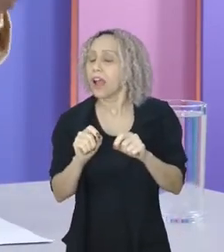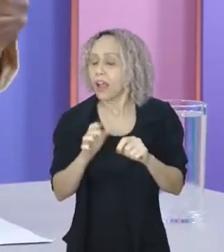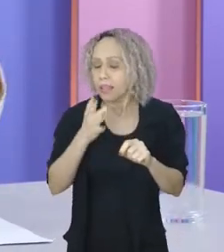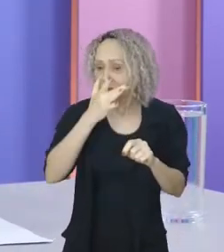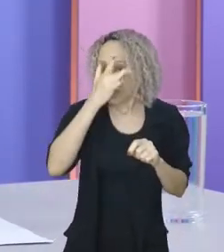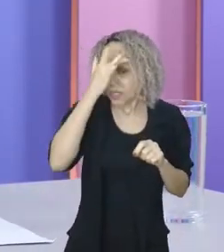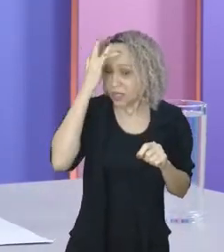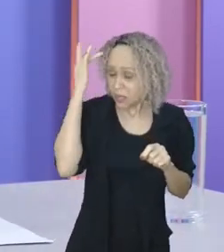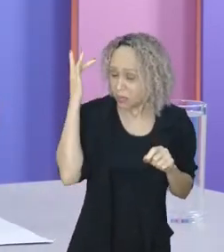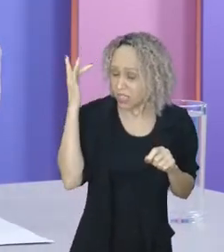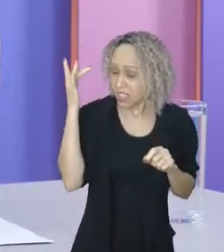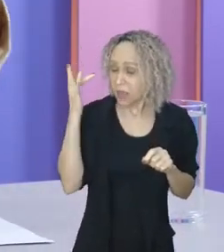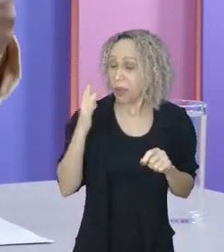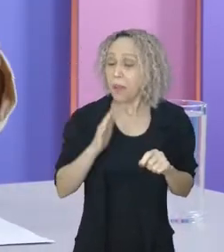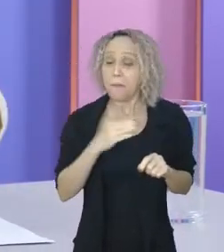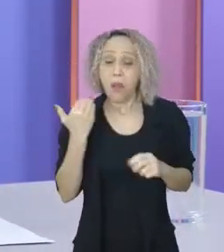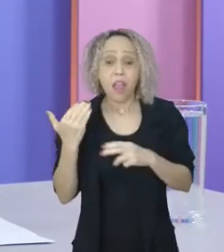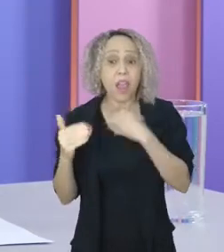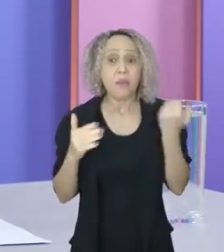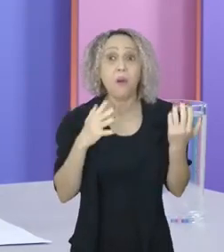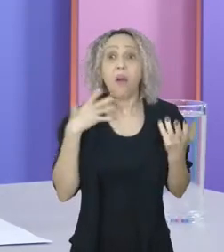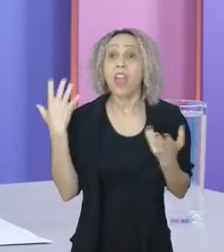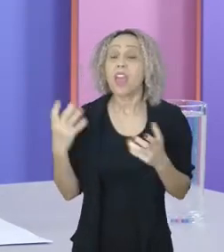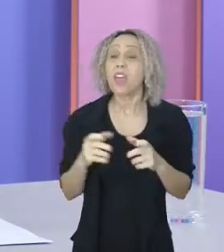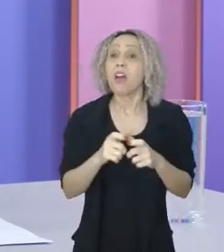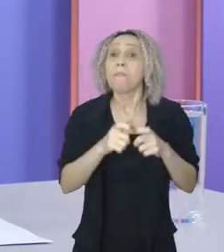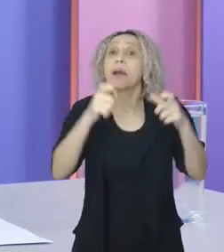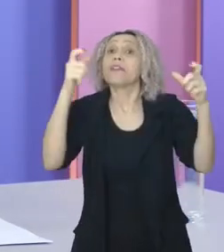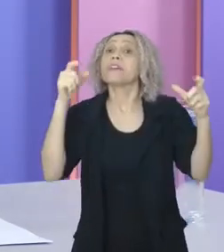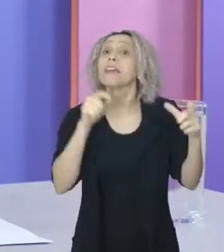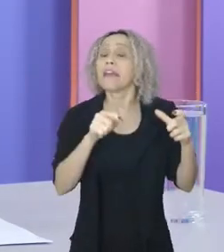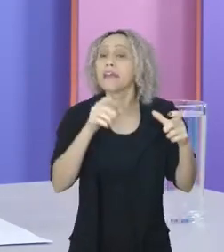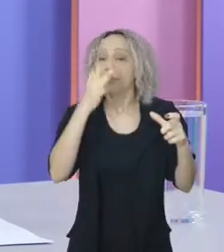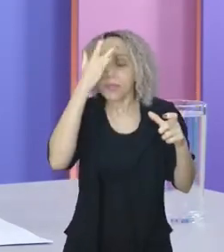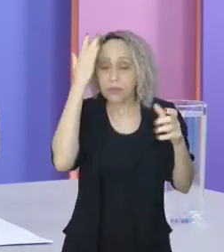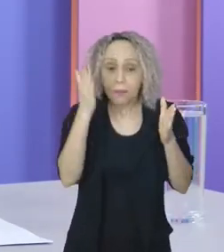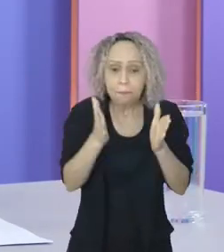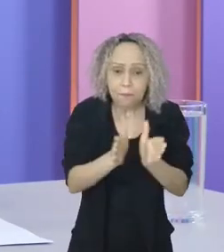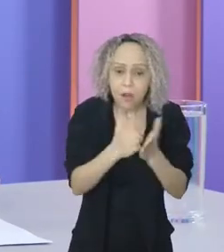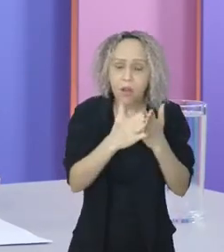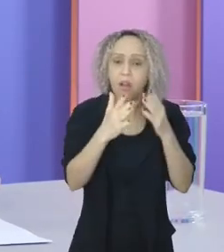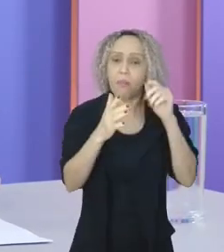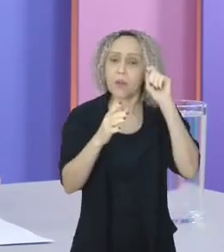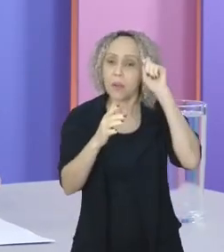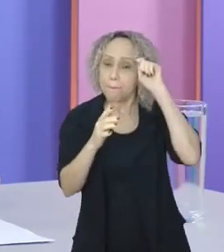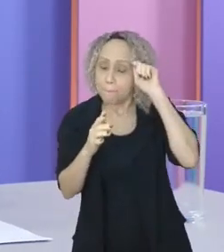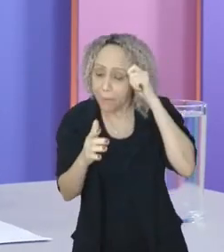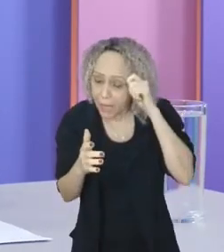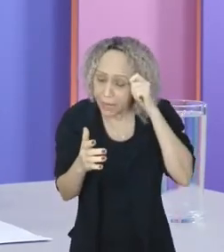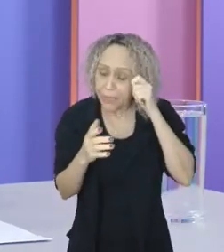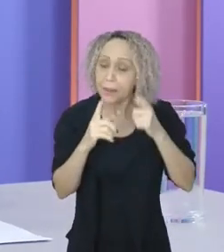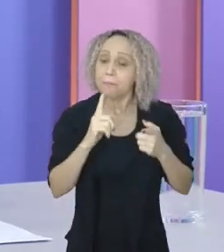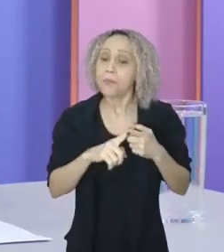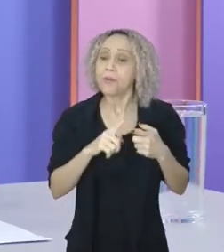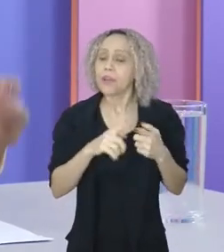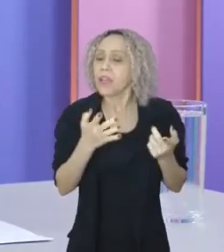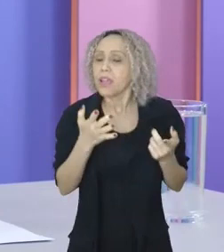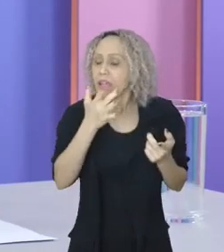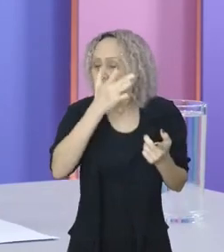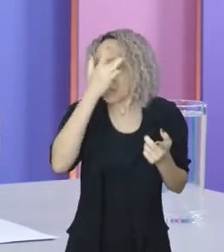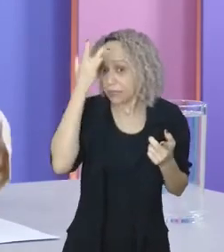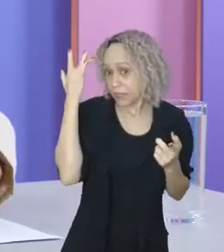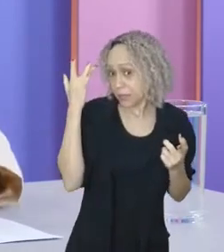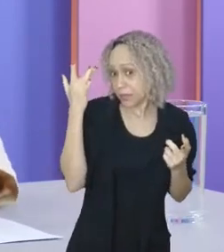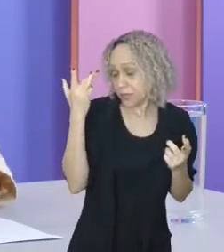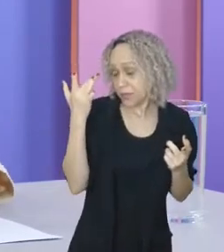que precisavam sair cotidianamente para o trabalho, porque eram considerados serviço essencial, ou